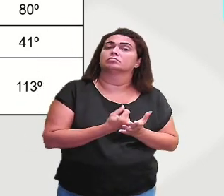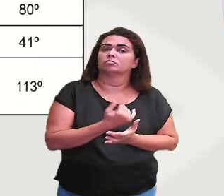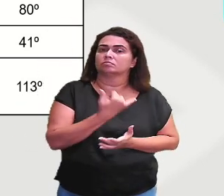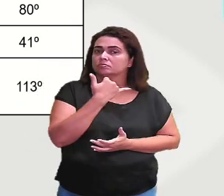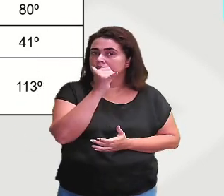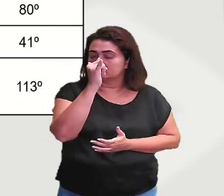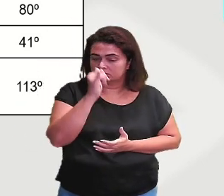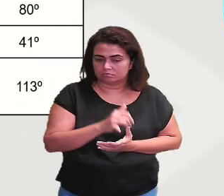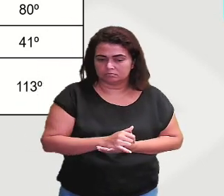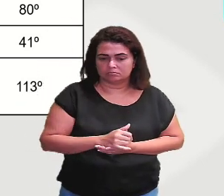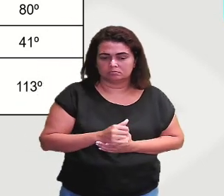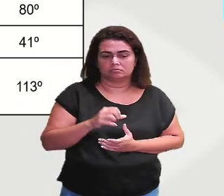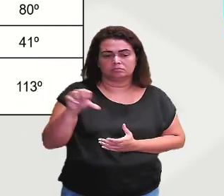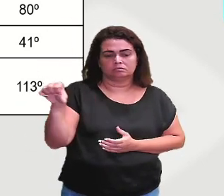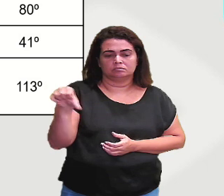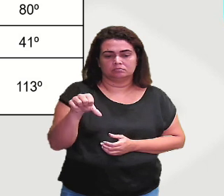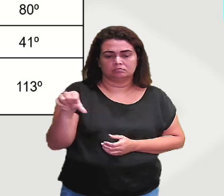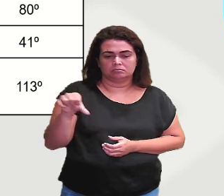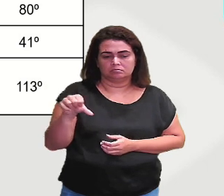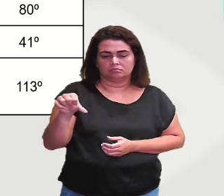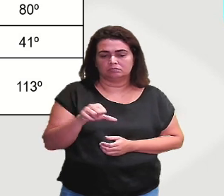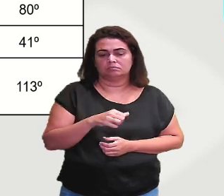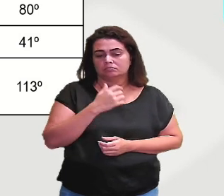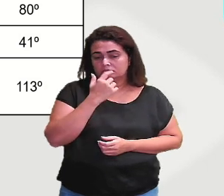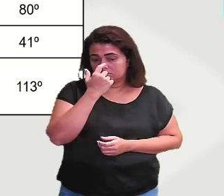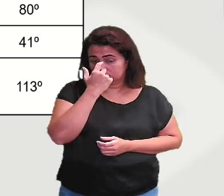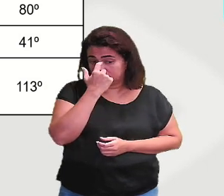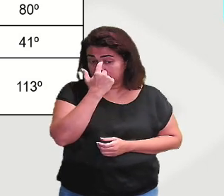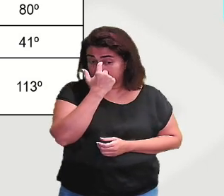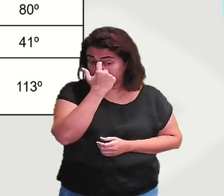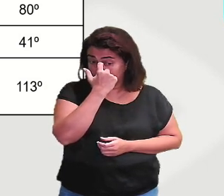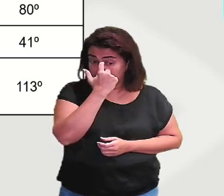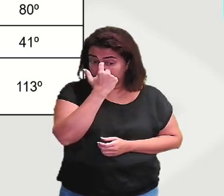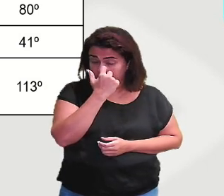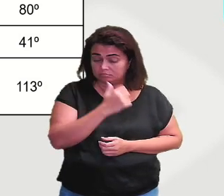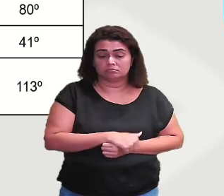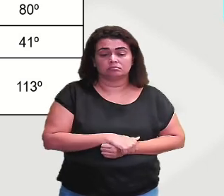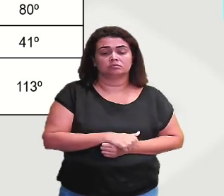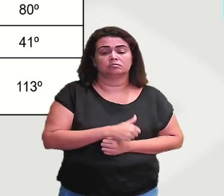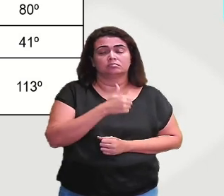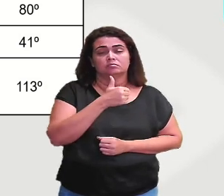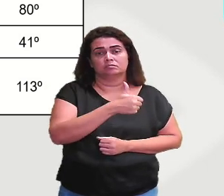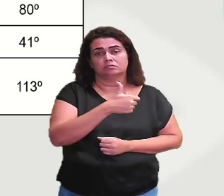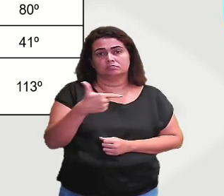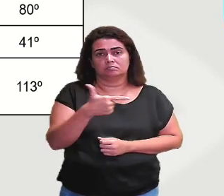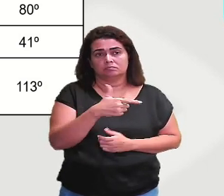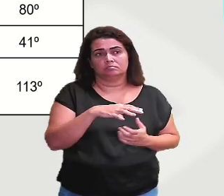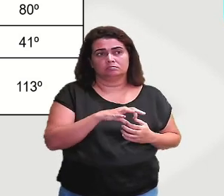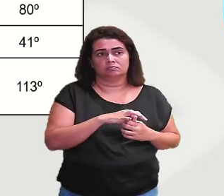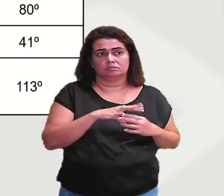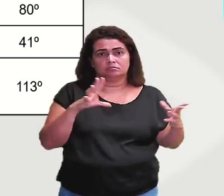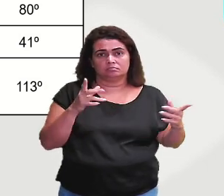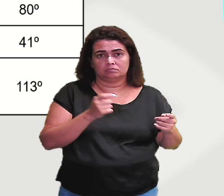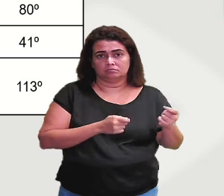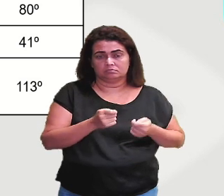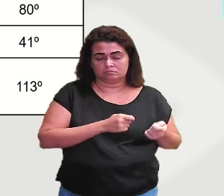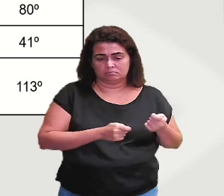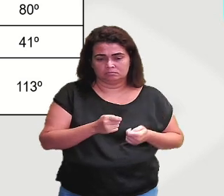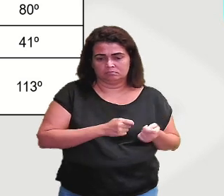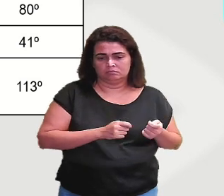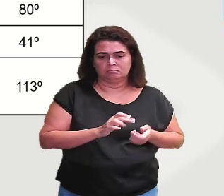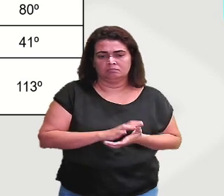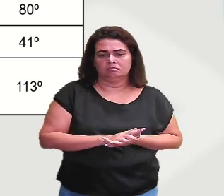122 a posicionamento de liberdade econômica, né? Então nós observamos aí, ó, a